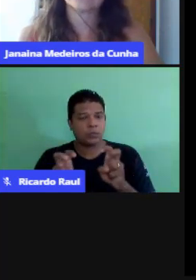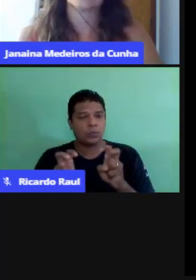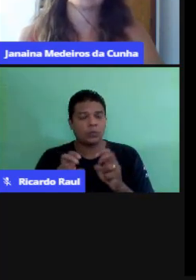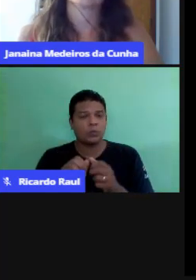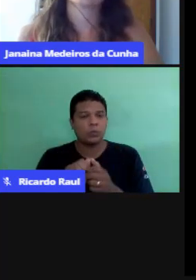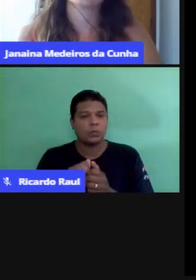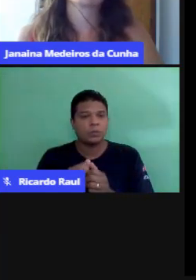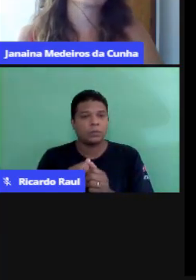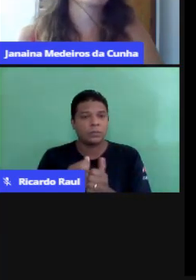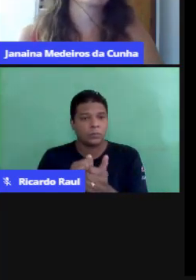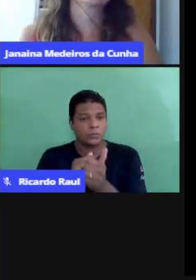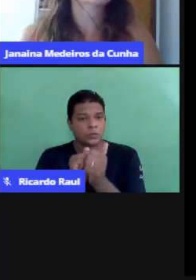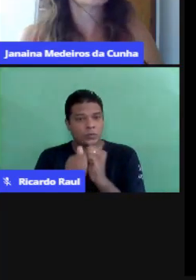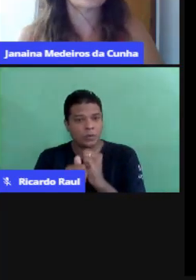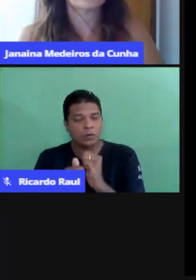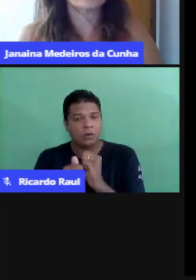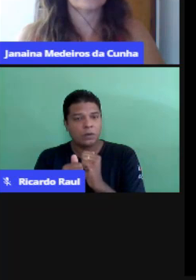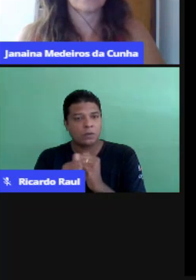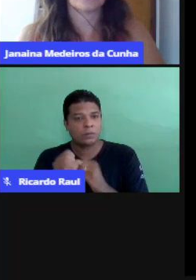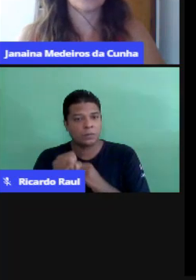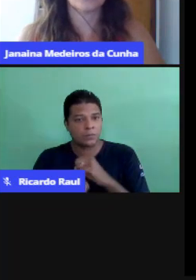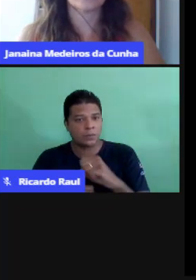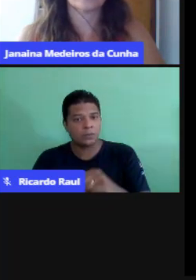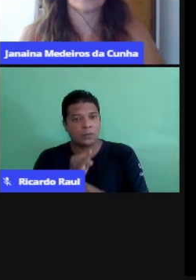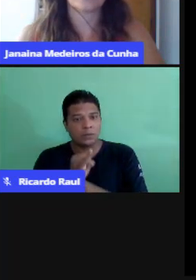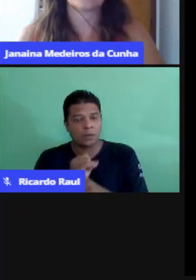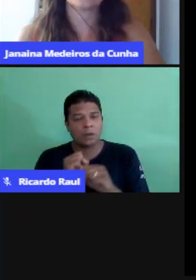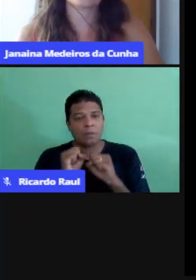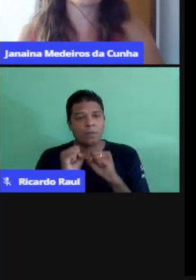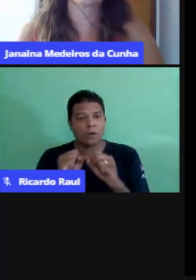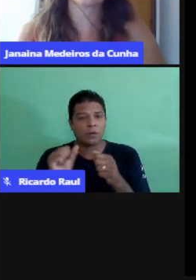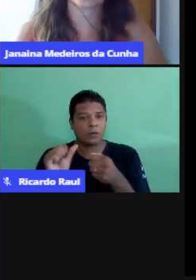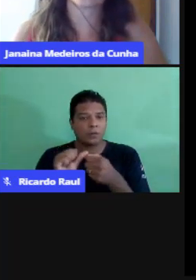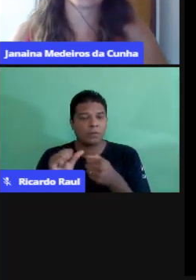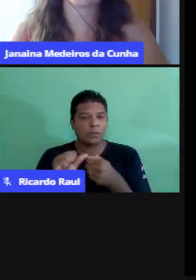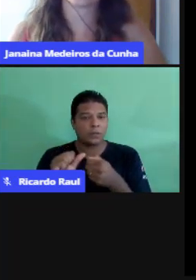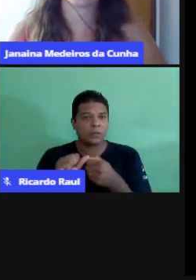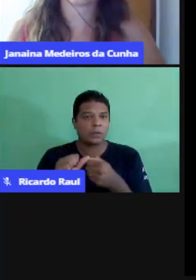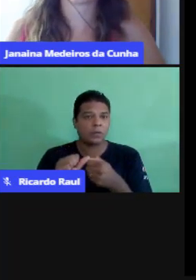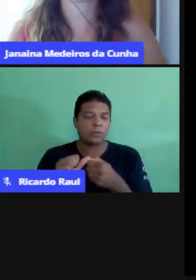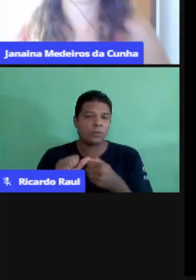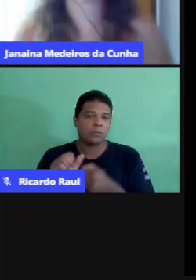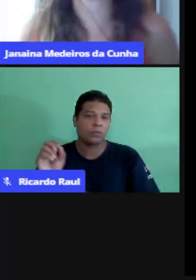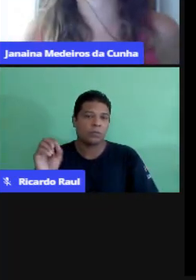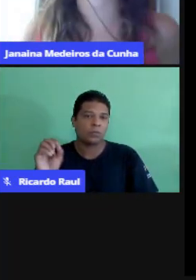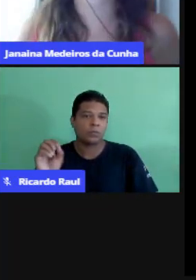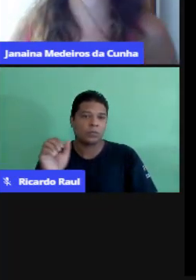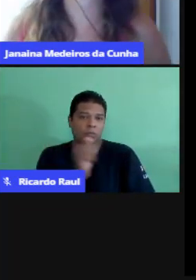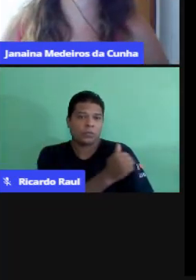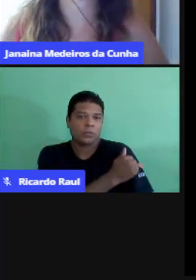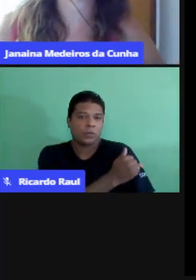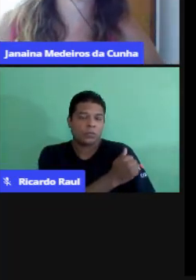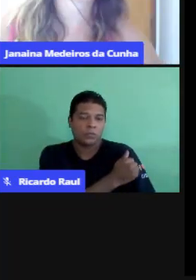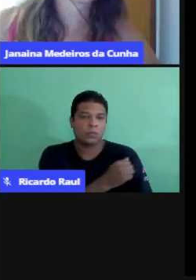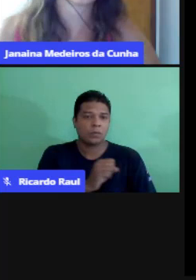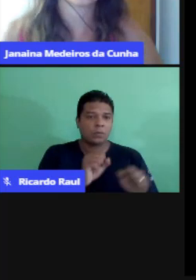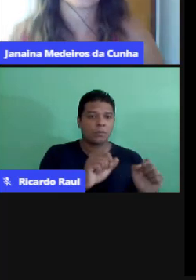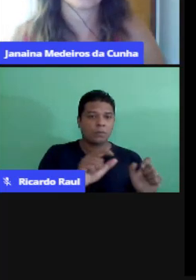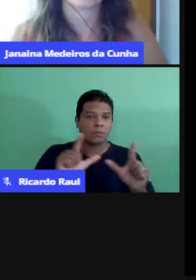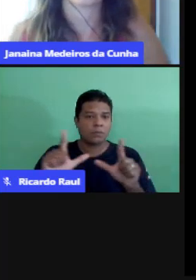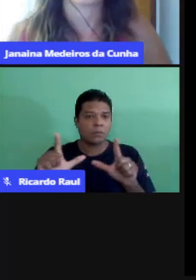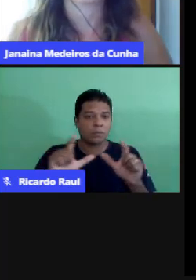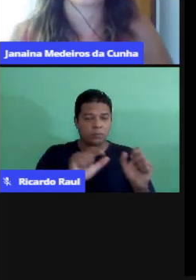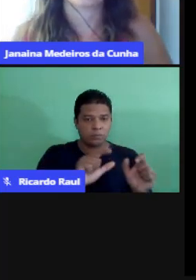online, que eu posso estar fazendo com aquele aluno, né? Até mesmo o próprio PowerPoint, o professor consegue estar